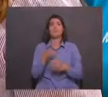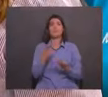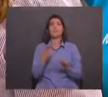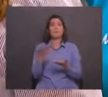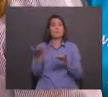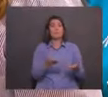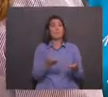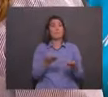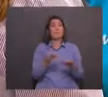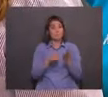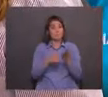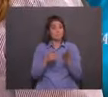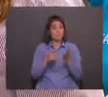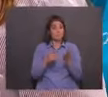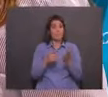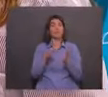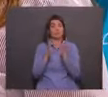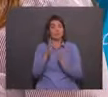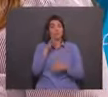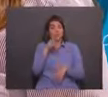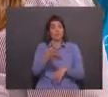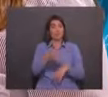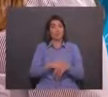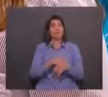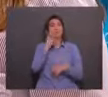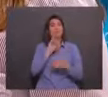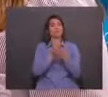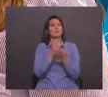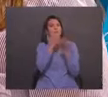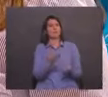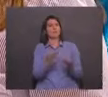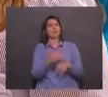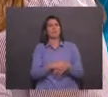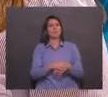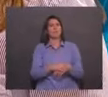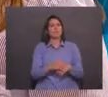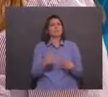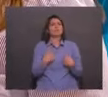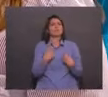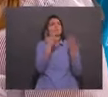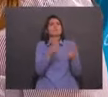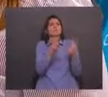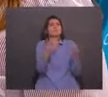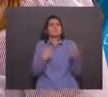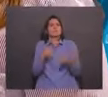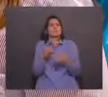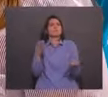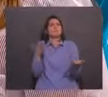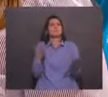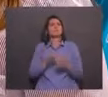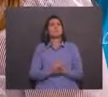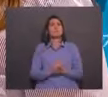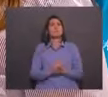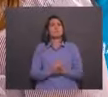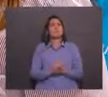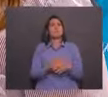vino. Jesús le dice: mujer, ¿qué tengo yo que ver contigo? Todavía